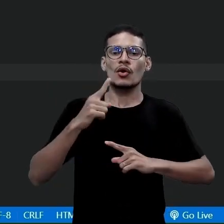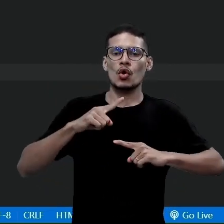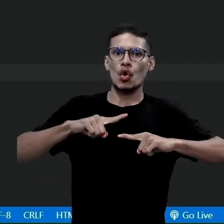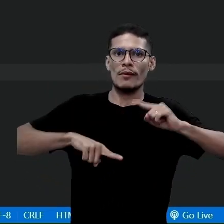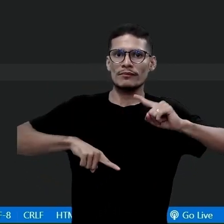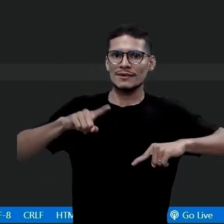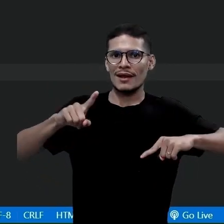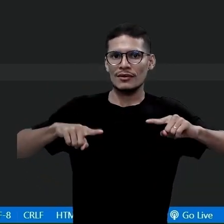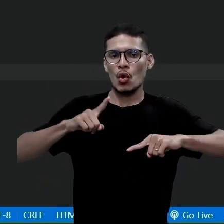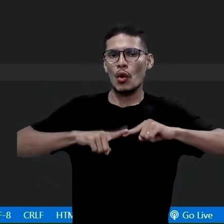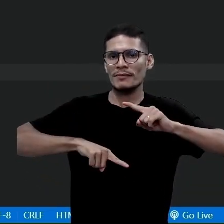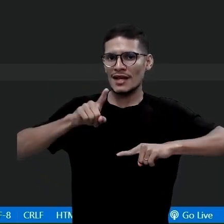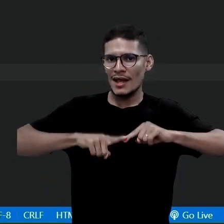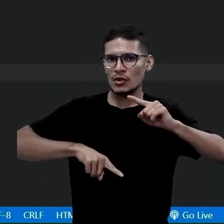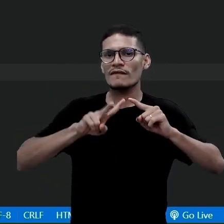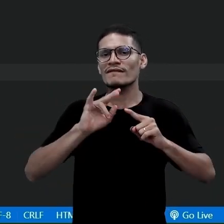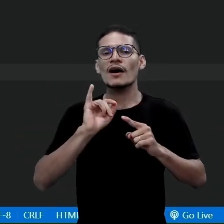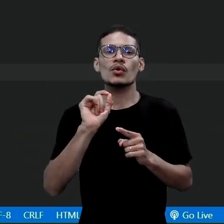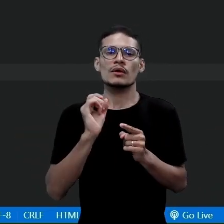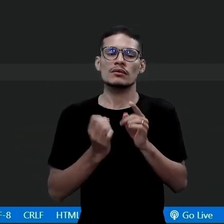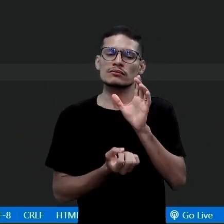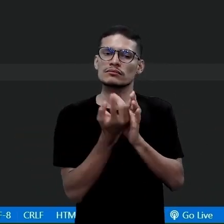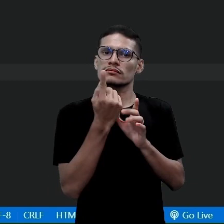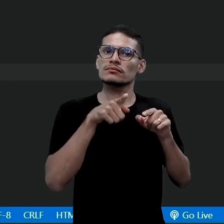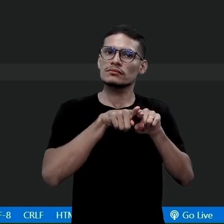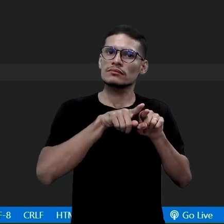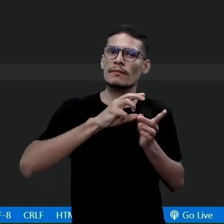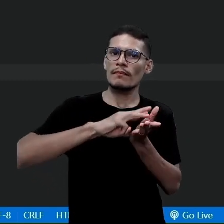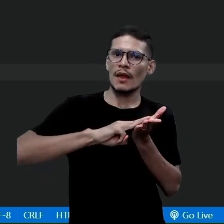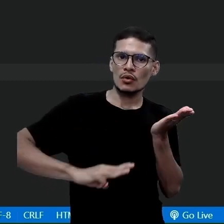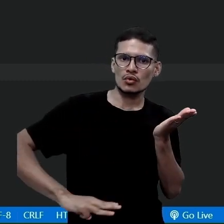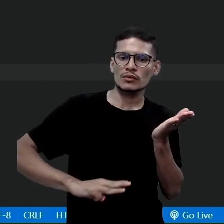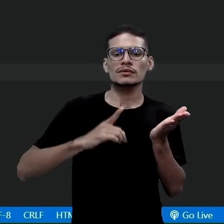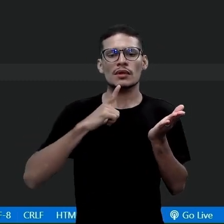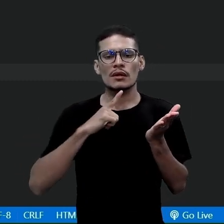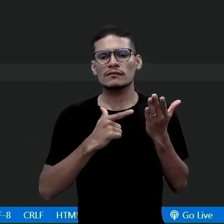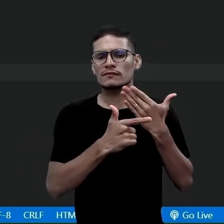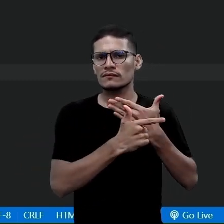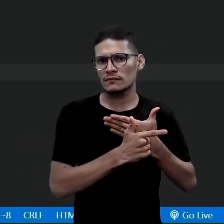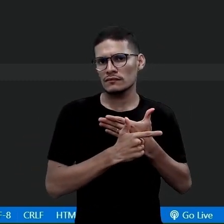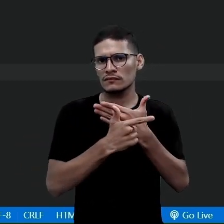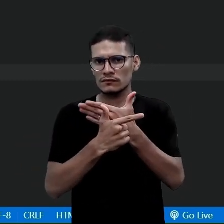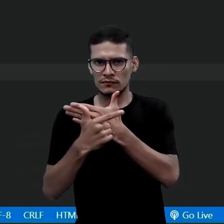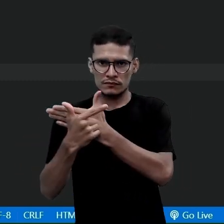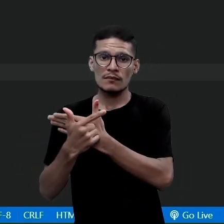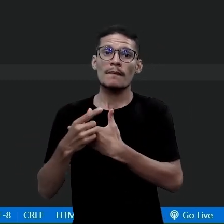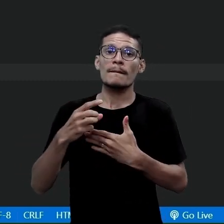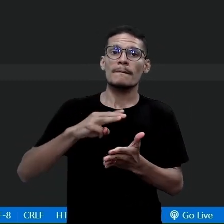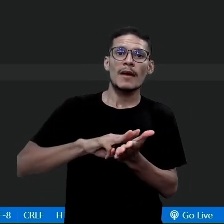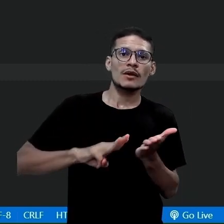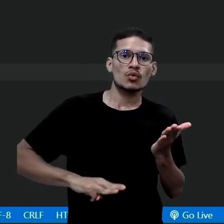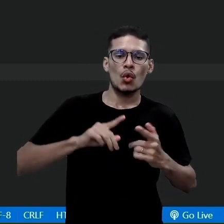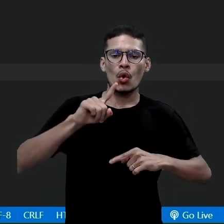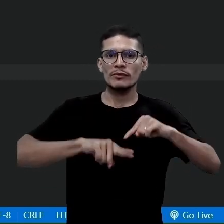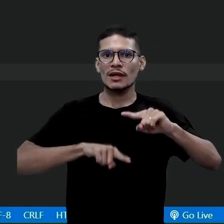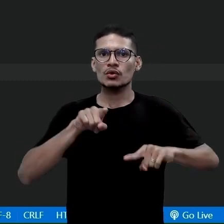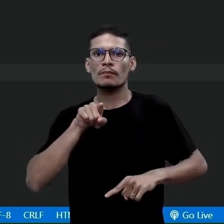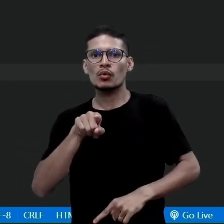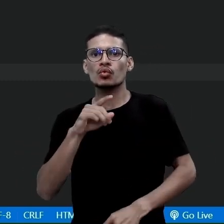métodos: inicializador de objeto, função construtora e método